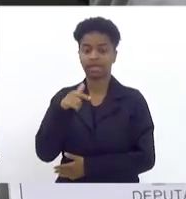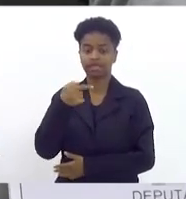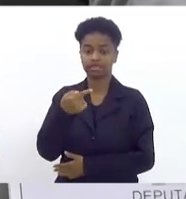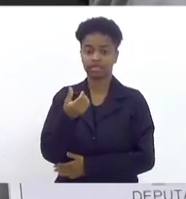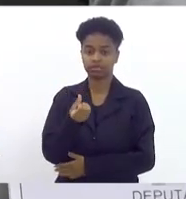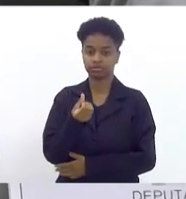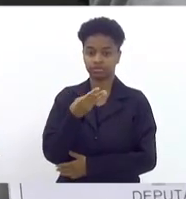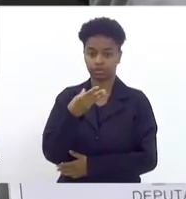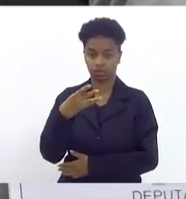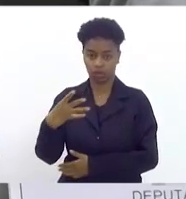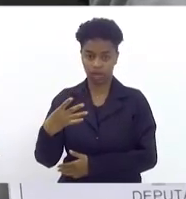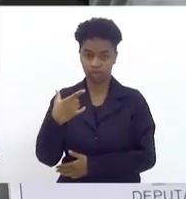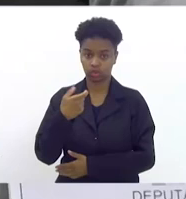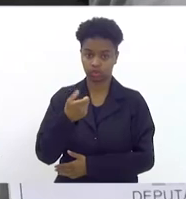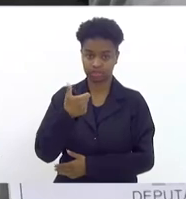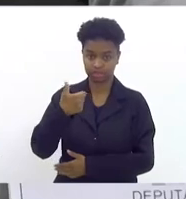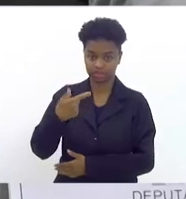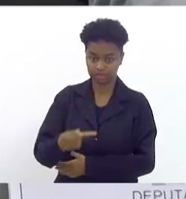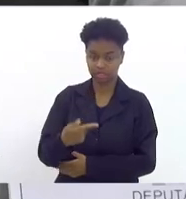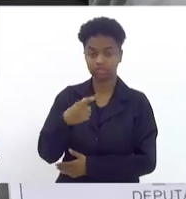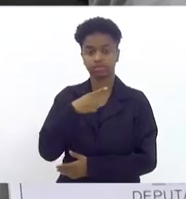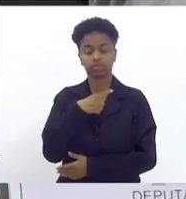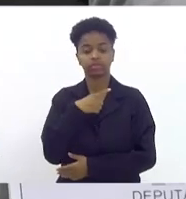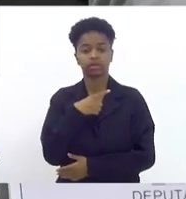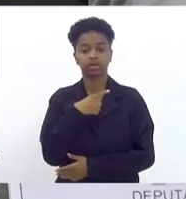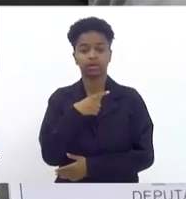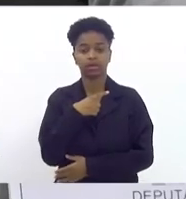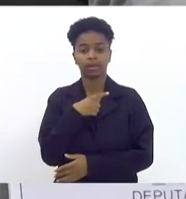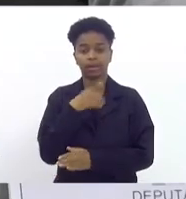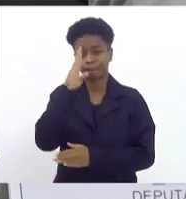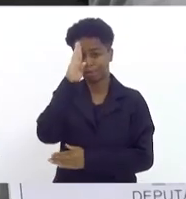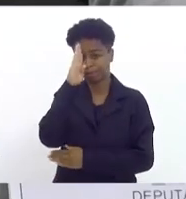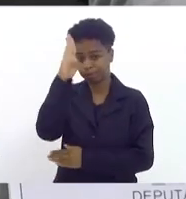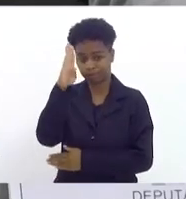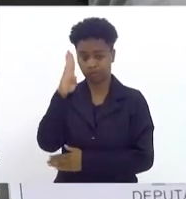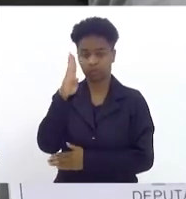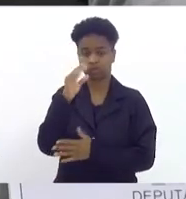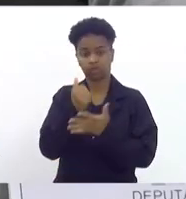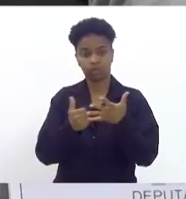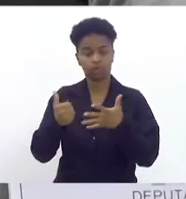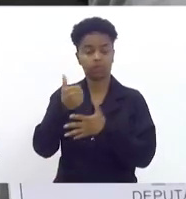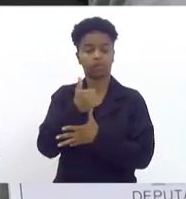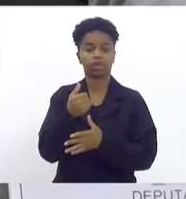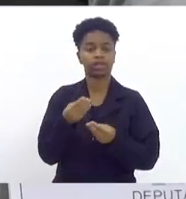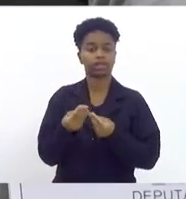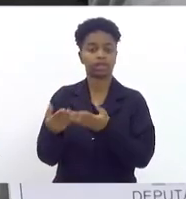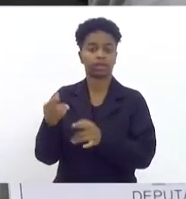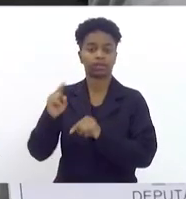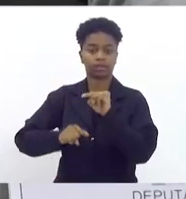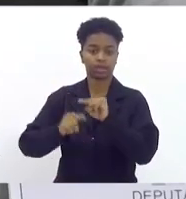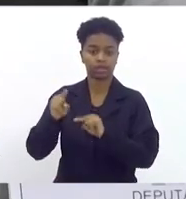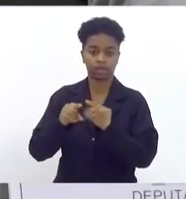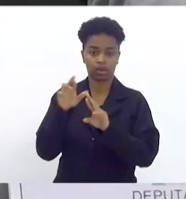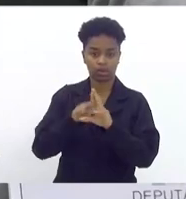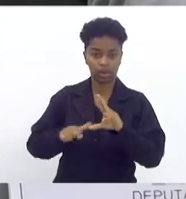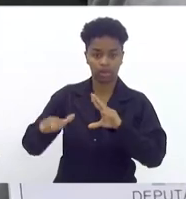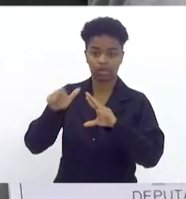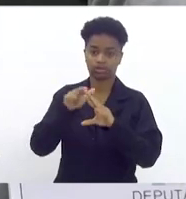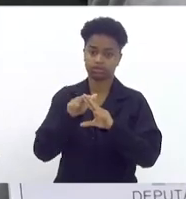de 2017, que prevê essa prioridade de entrega desses materiais